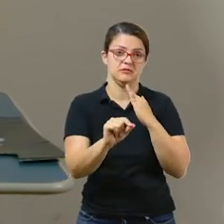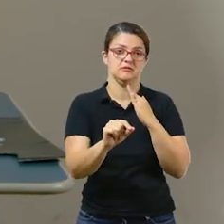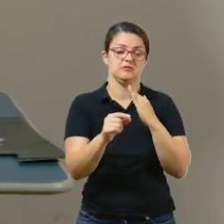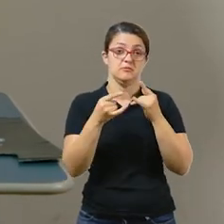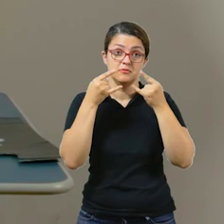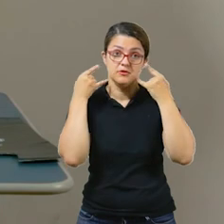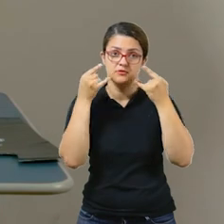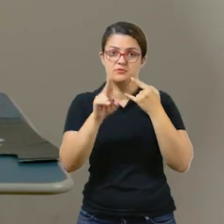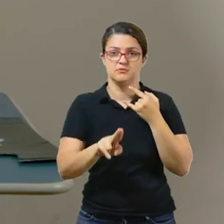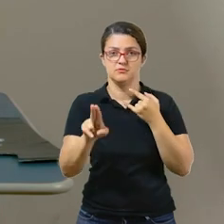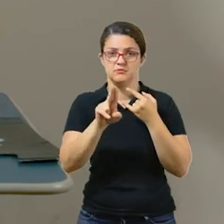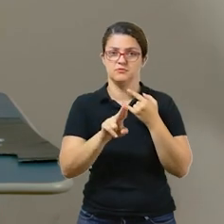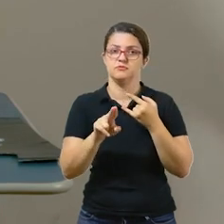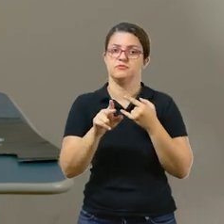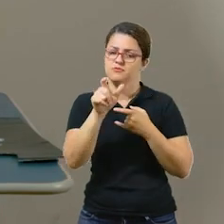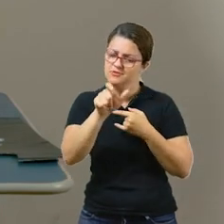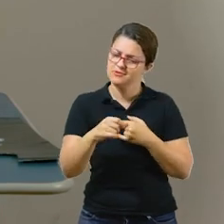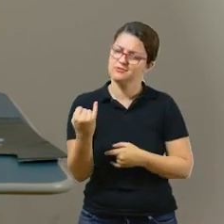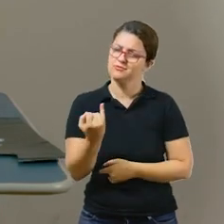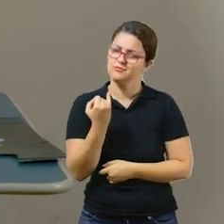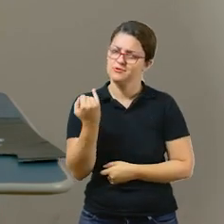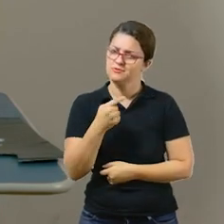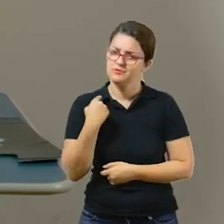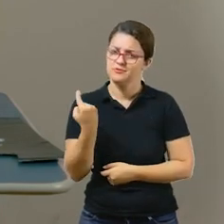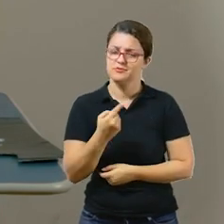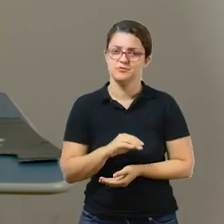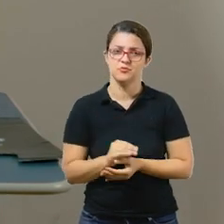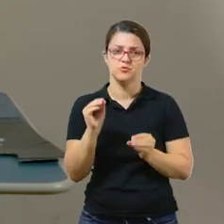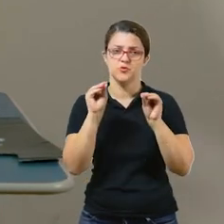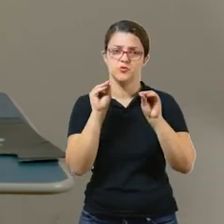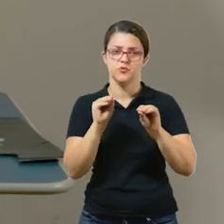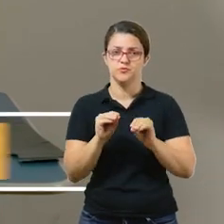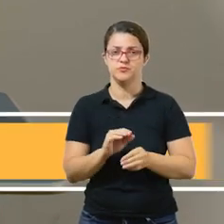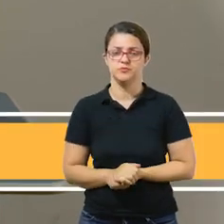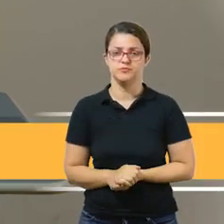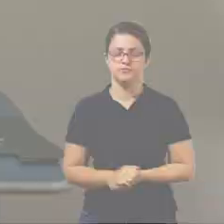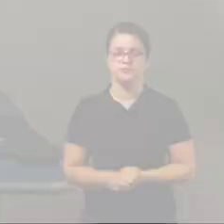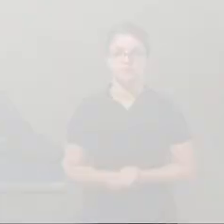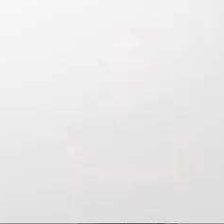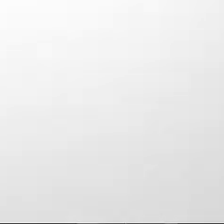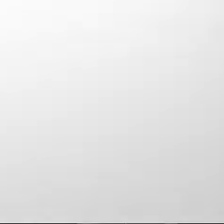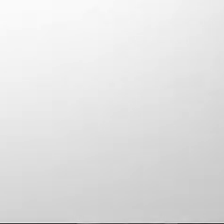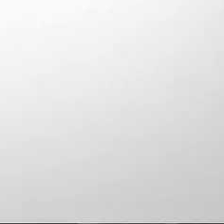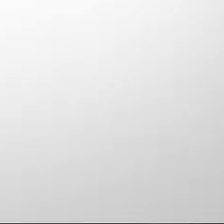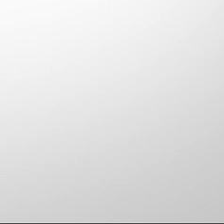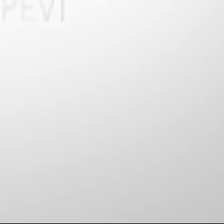as máscaras, porque vocês são muito importantes para nós, tá? Um beijo!